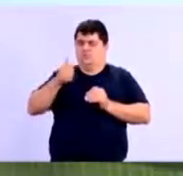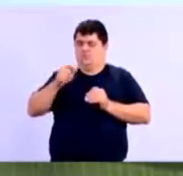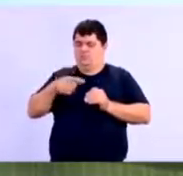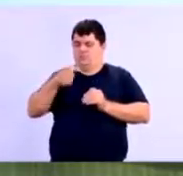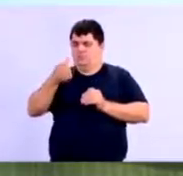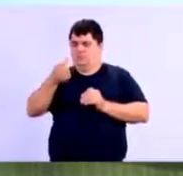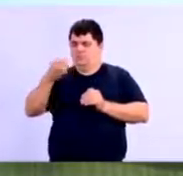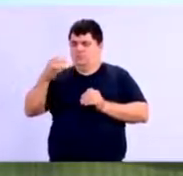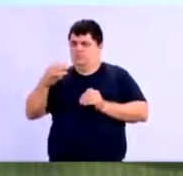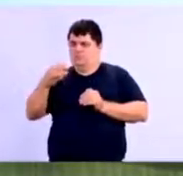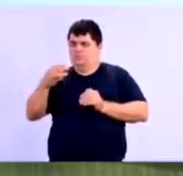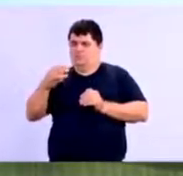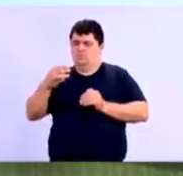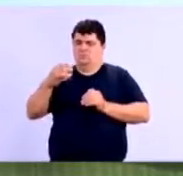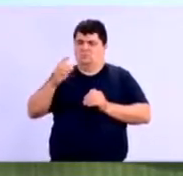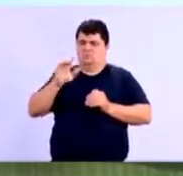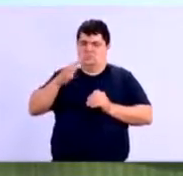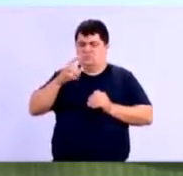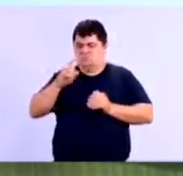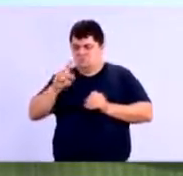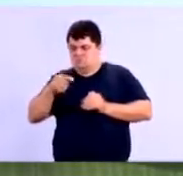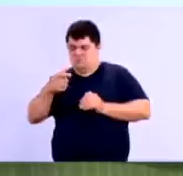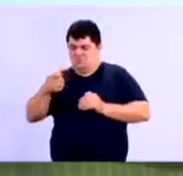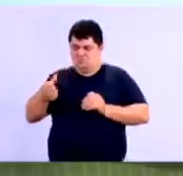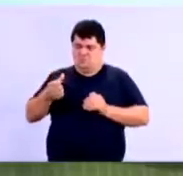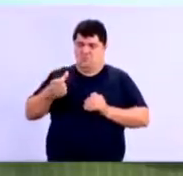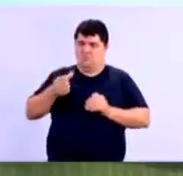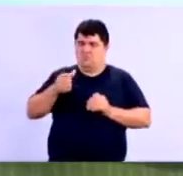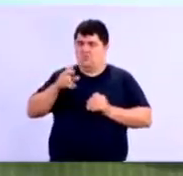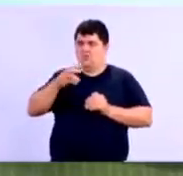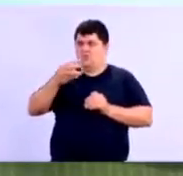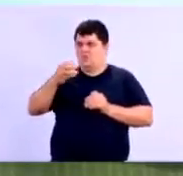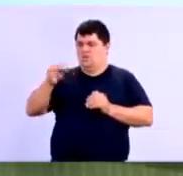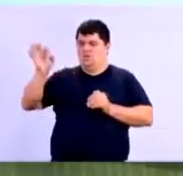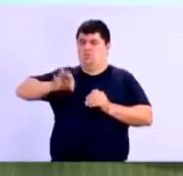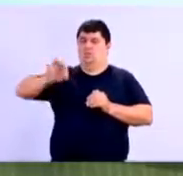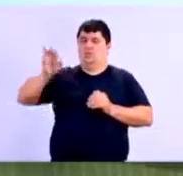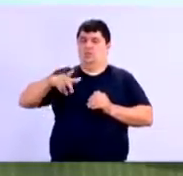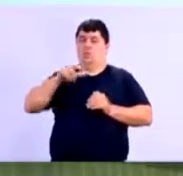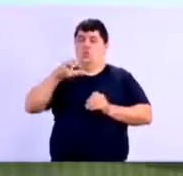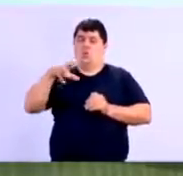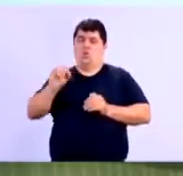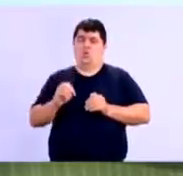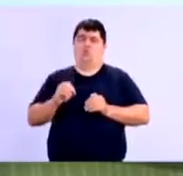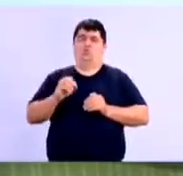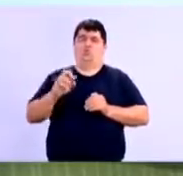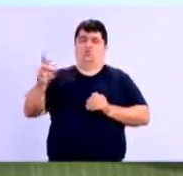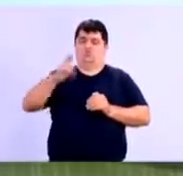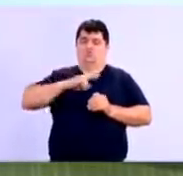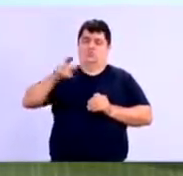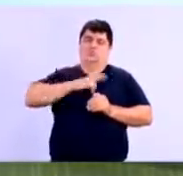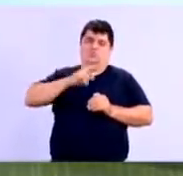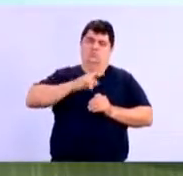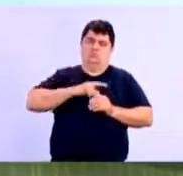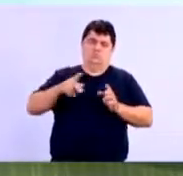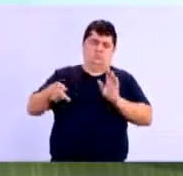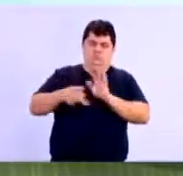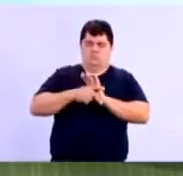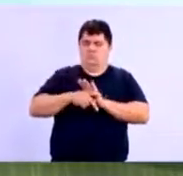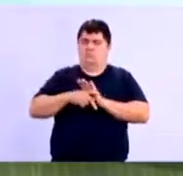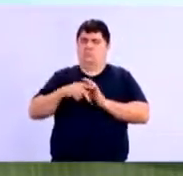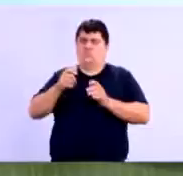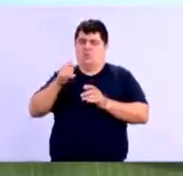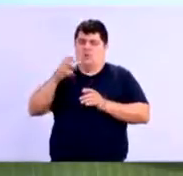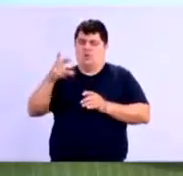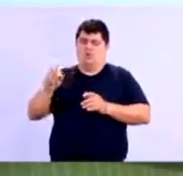1,63%, 1,6% que é o giro do ativo, vai dar mais de 30% de lucro, de retorno sobre os totais de ativos